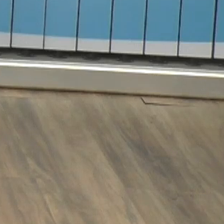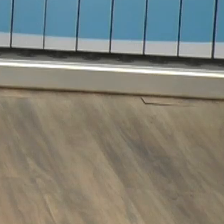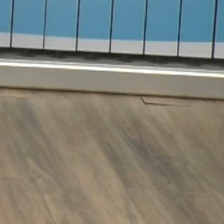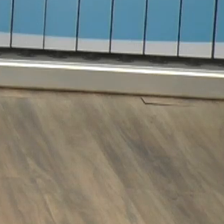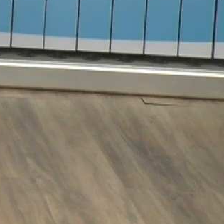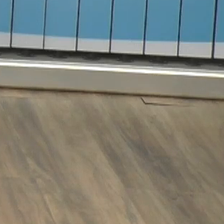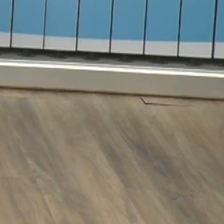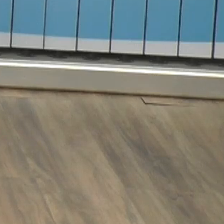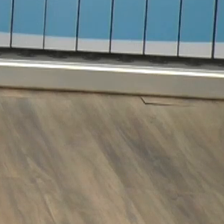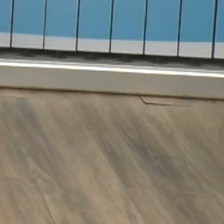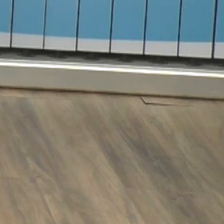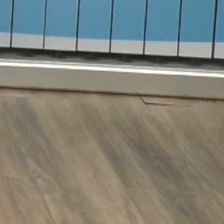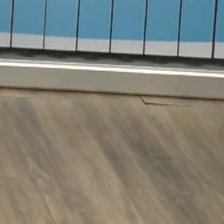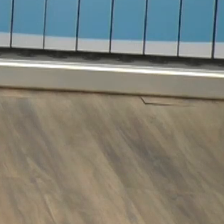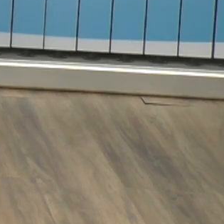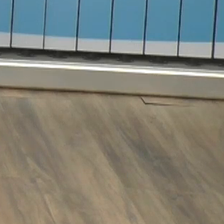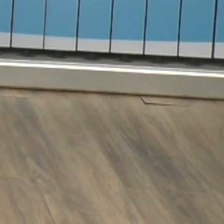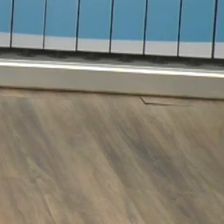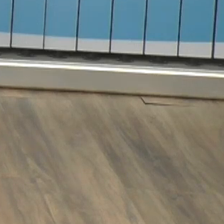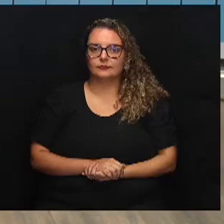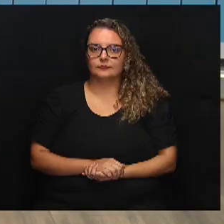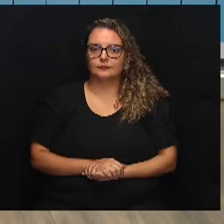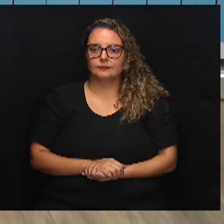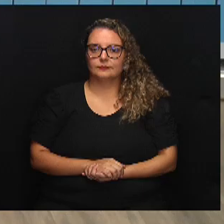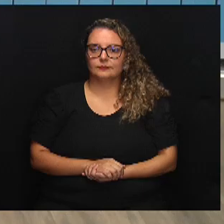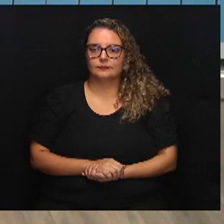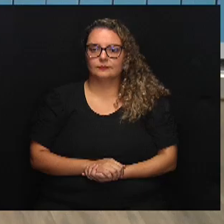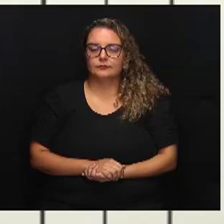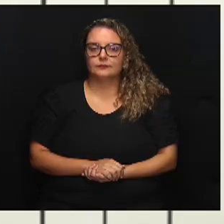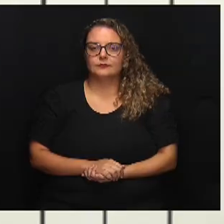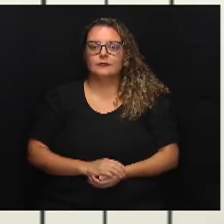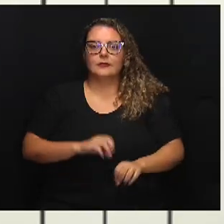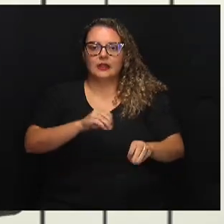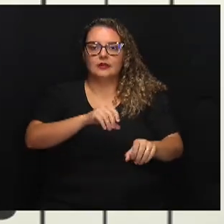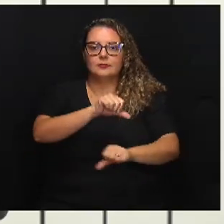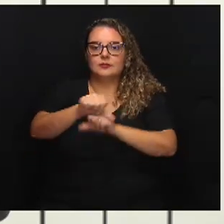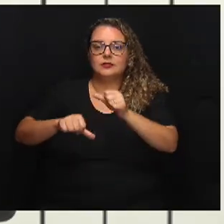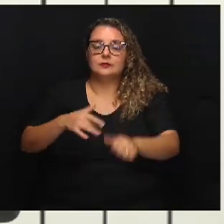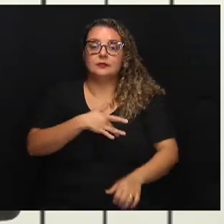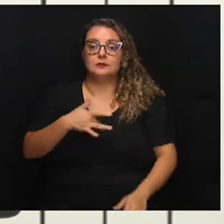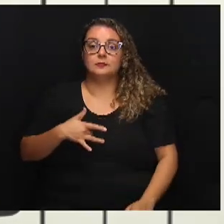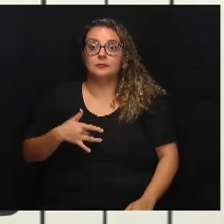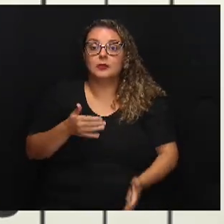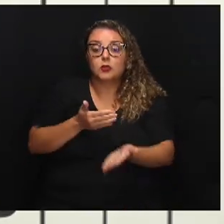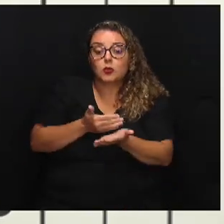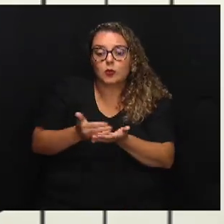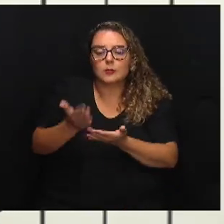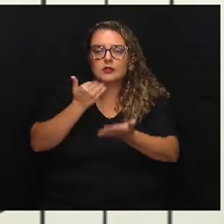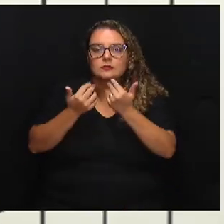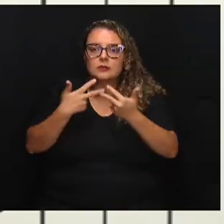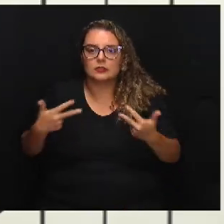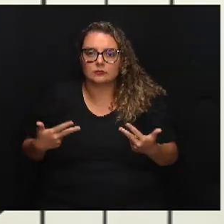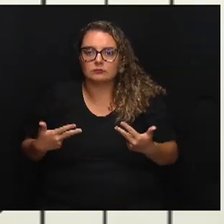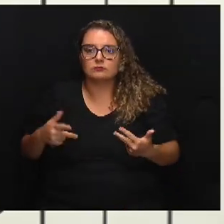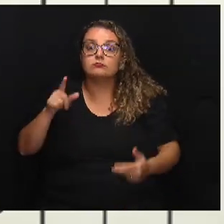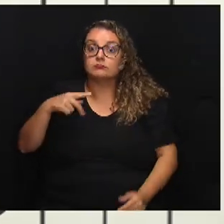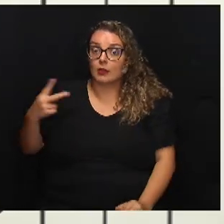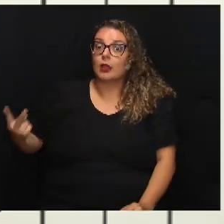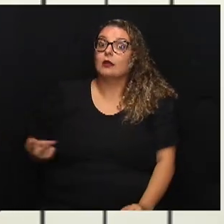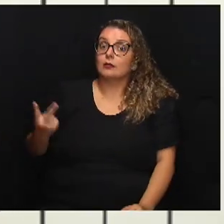da educação, nós vamos falar agora sobre saúde, porque a fase de introdução alimentar é vital